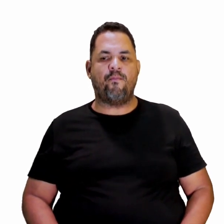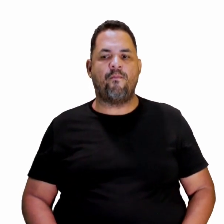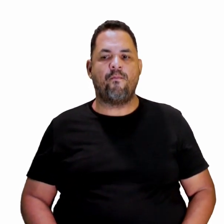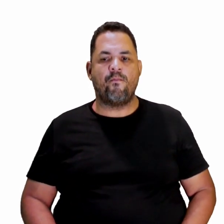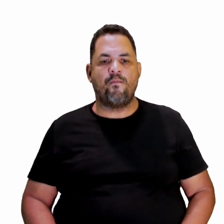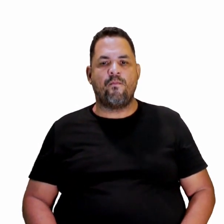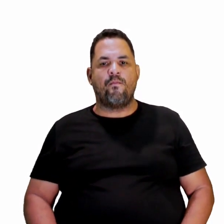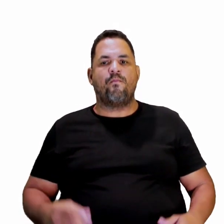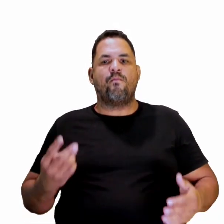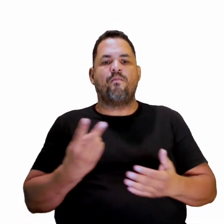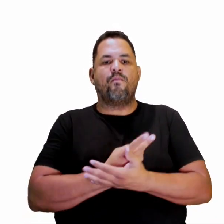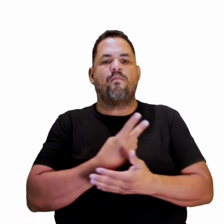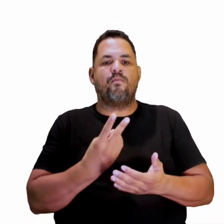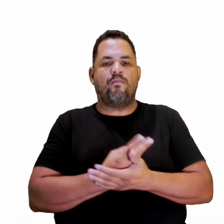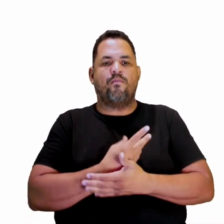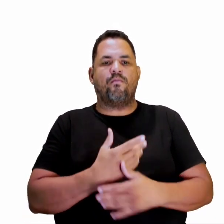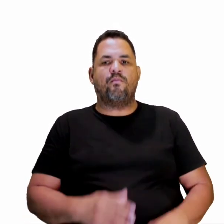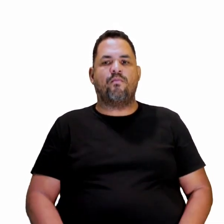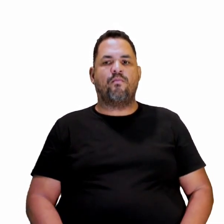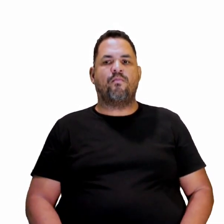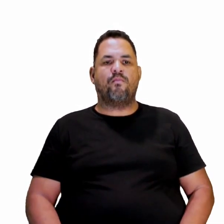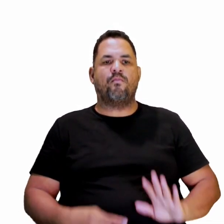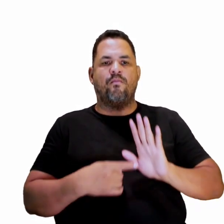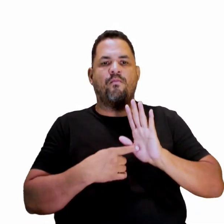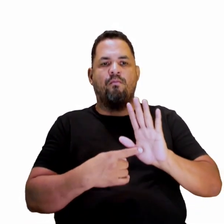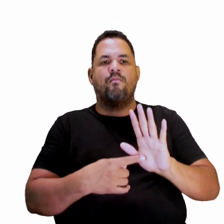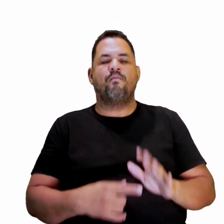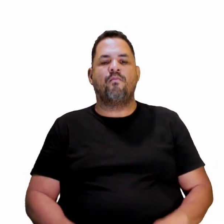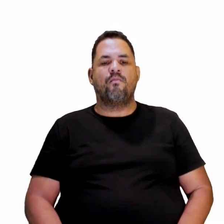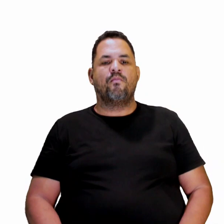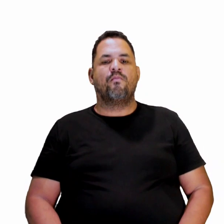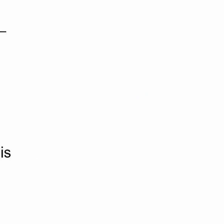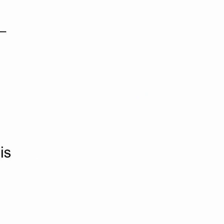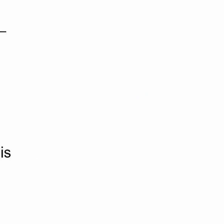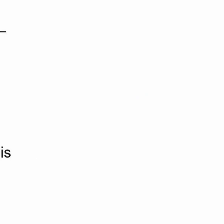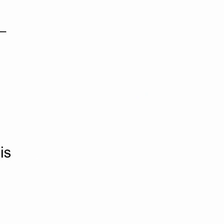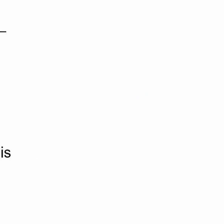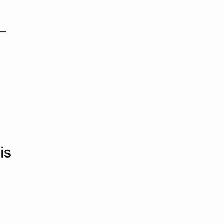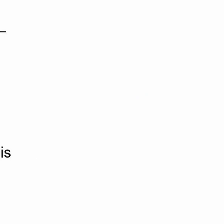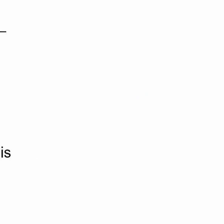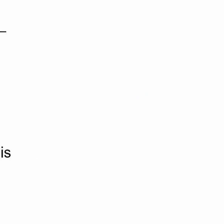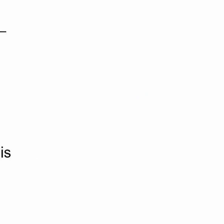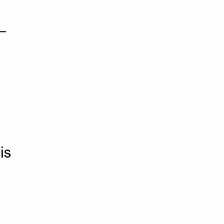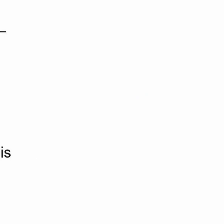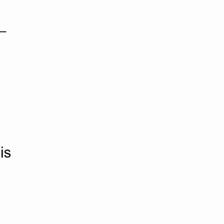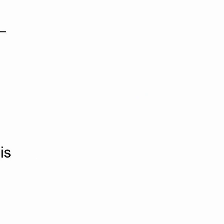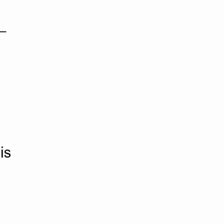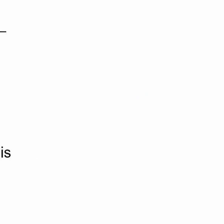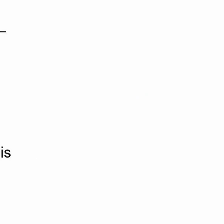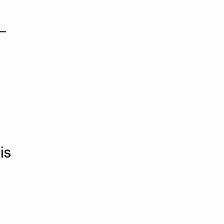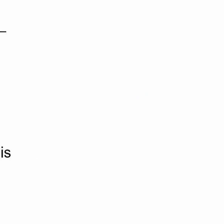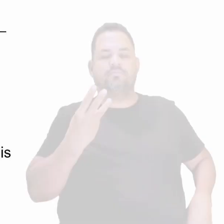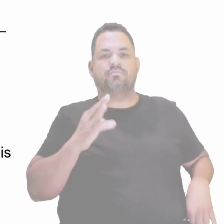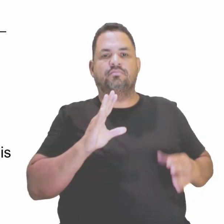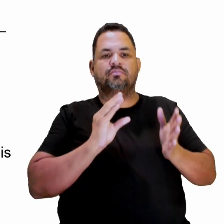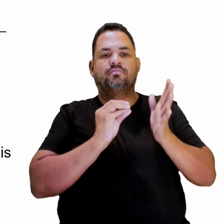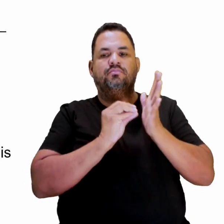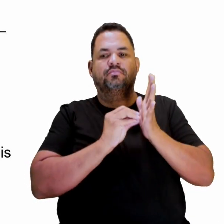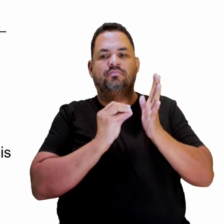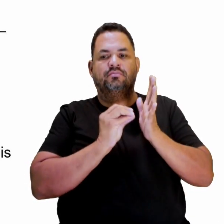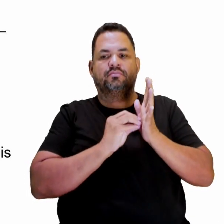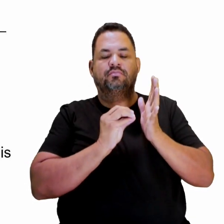a incorreta é essa aí. Tá, assim, evidente lá para ele. Número 3. Complete